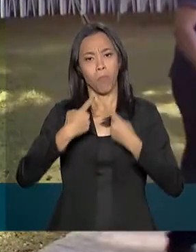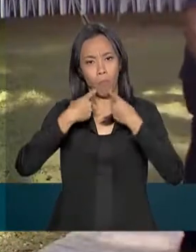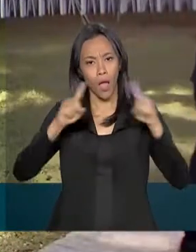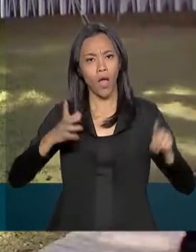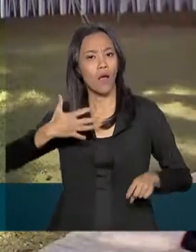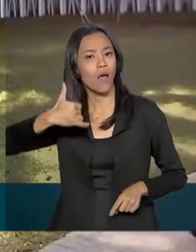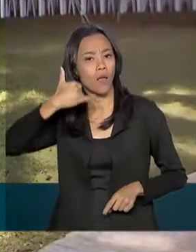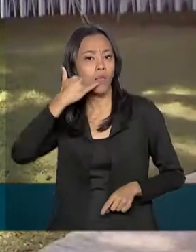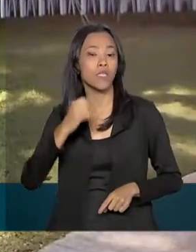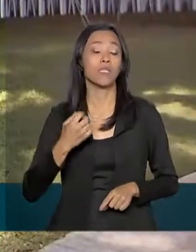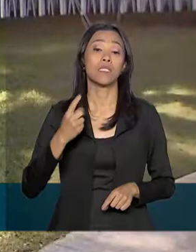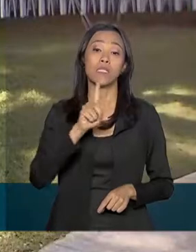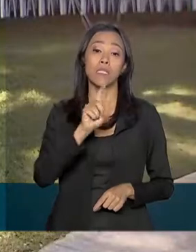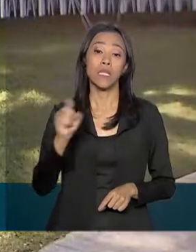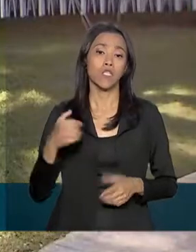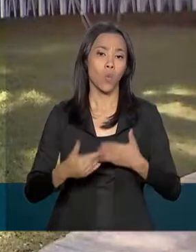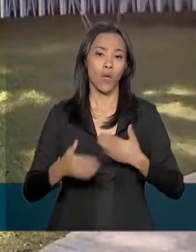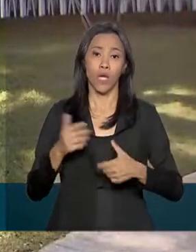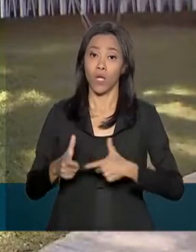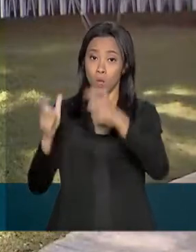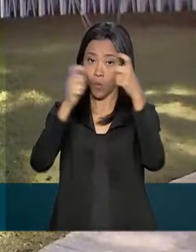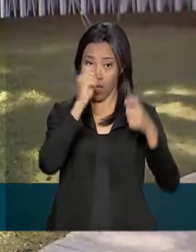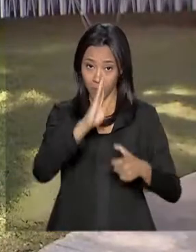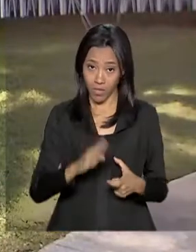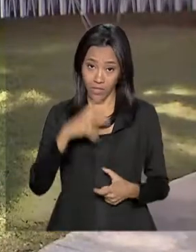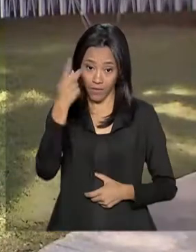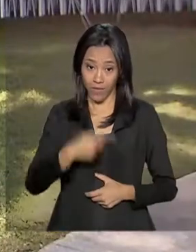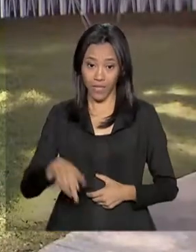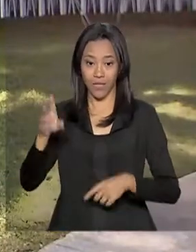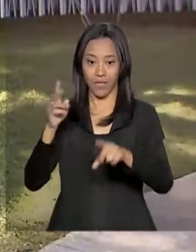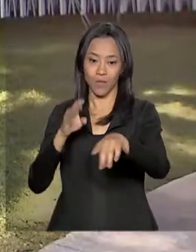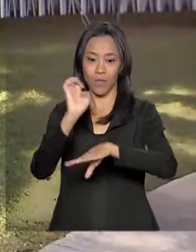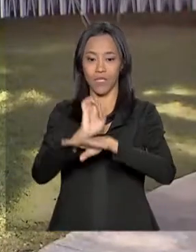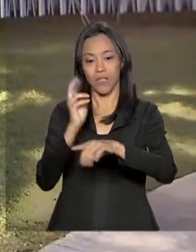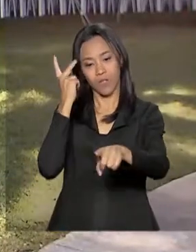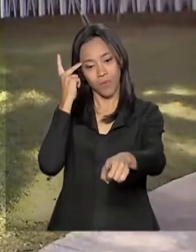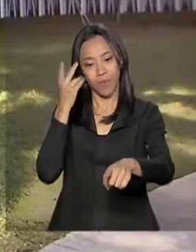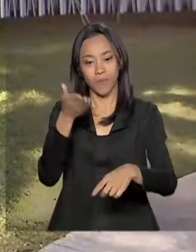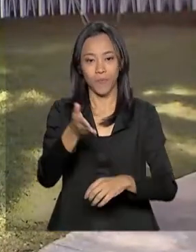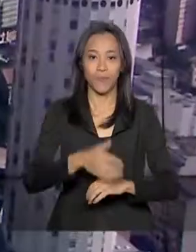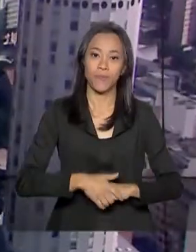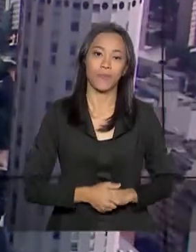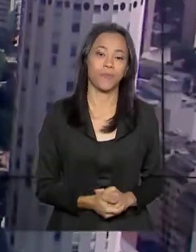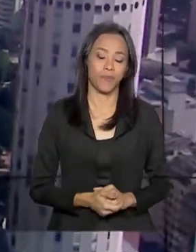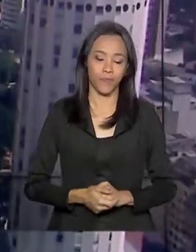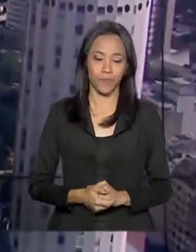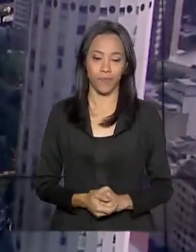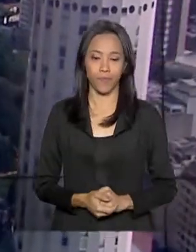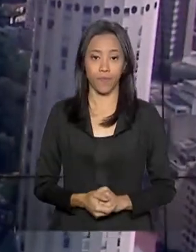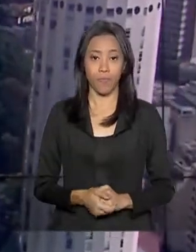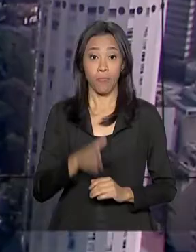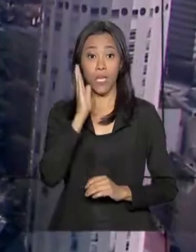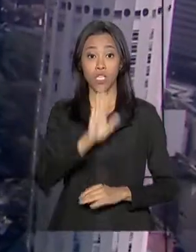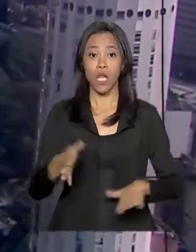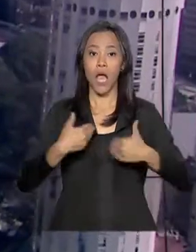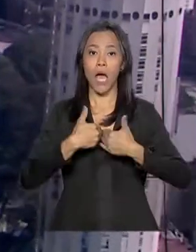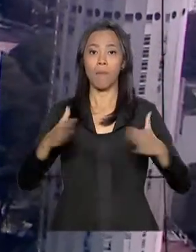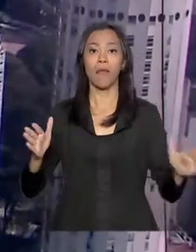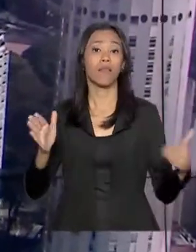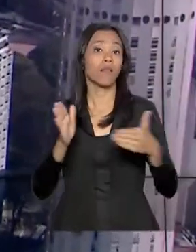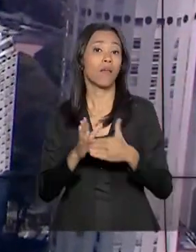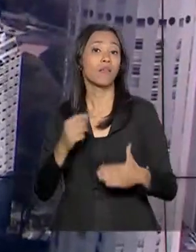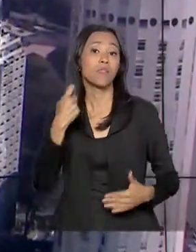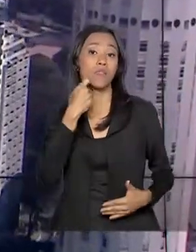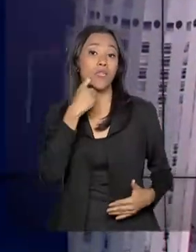qualquer lugar do país. Dimas Soldi, de São Paulo, para o governo Agora. Estão abertas até esta